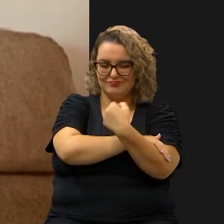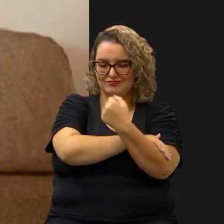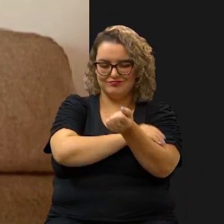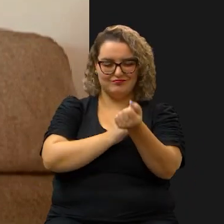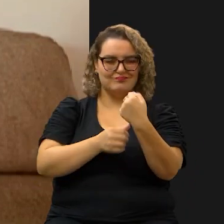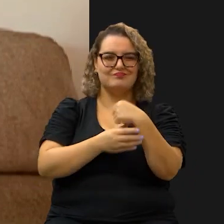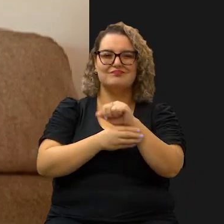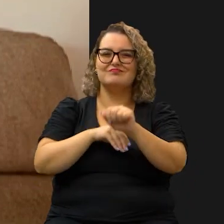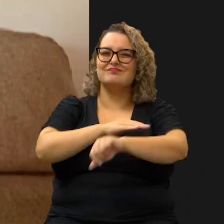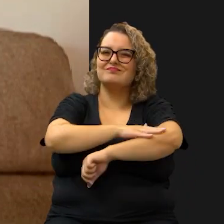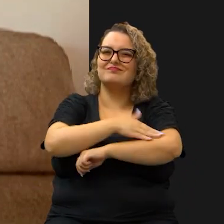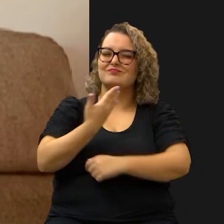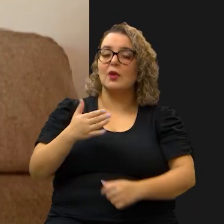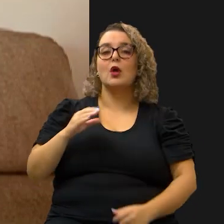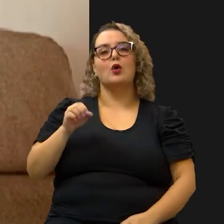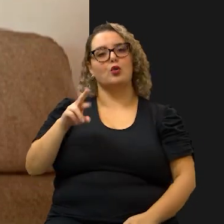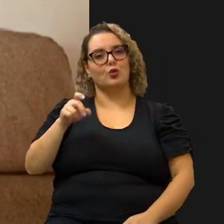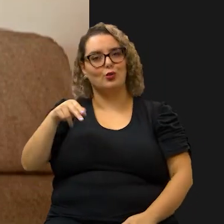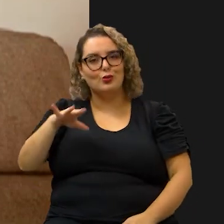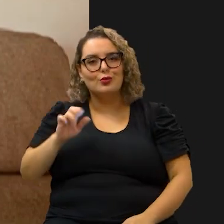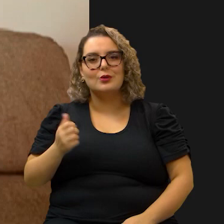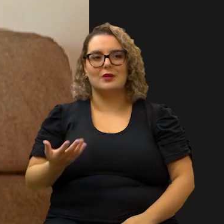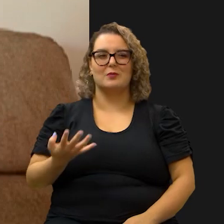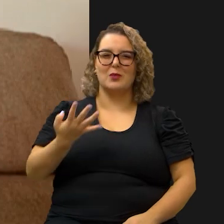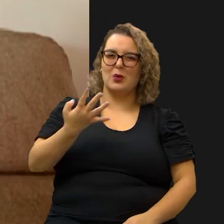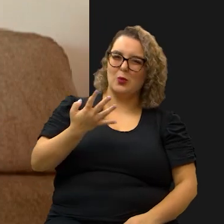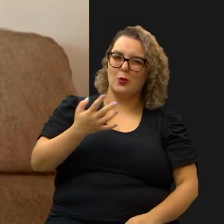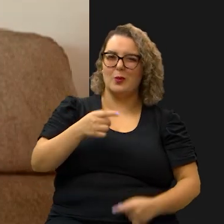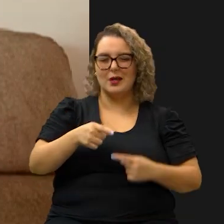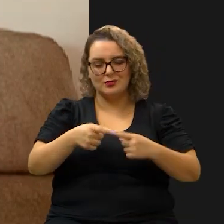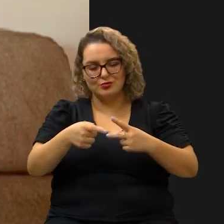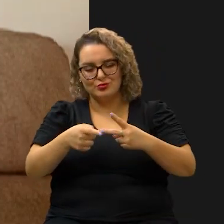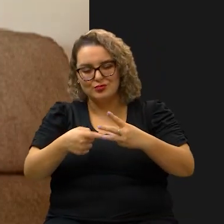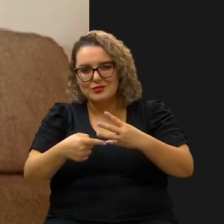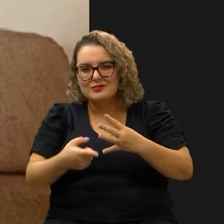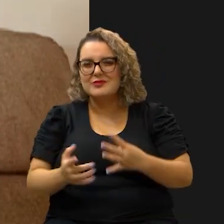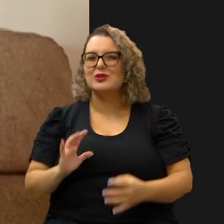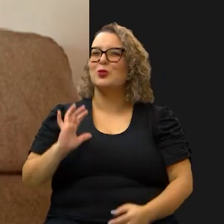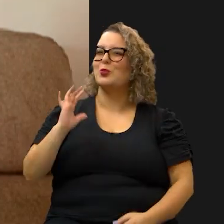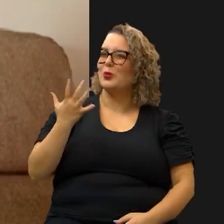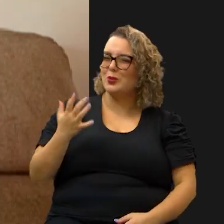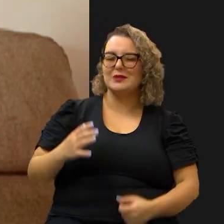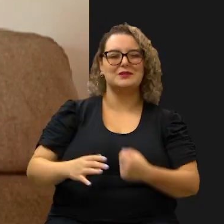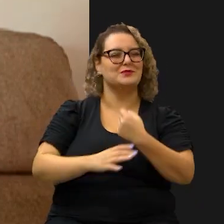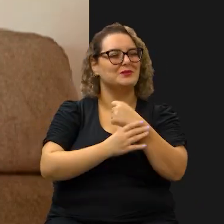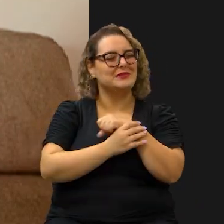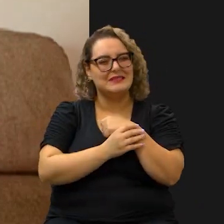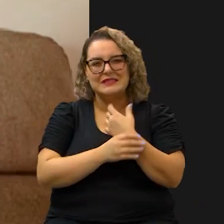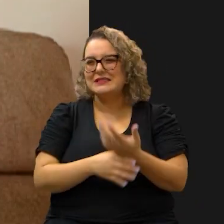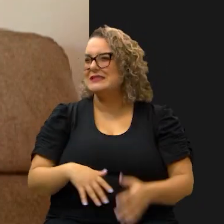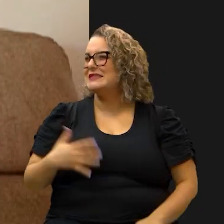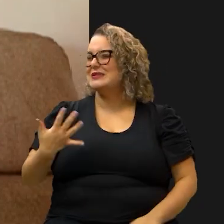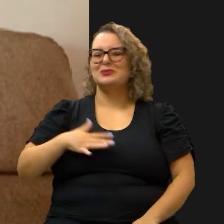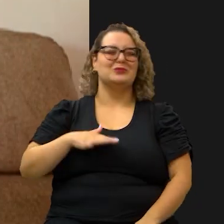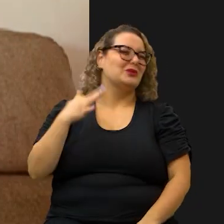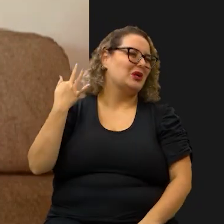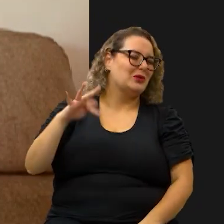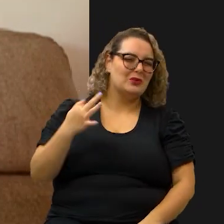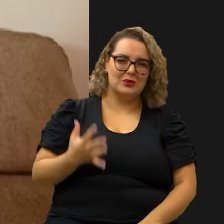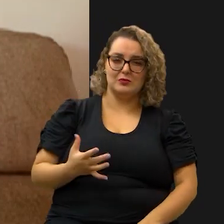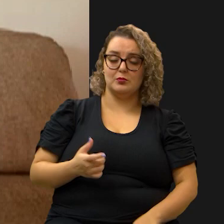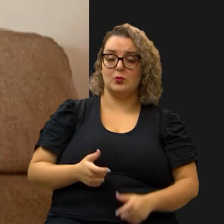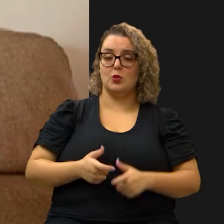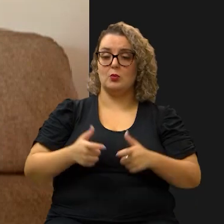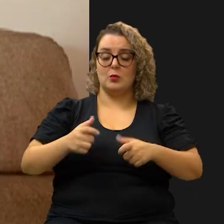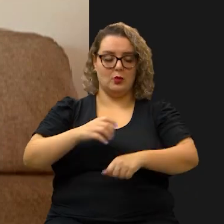articulares de maneira crônica, né? Ou seja, pelo menos 4 semanas, acometimento com aumento